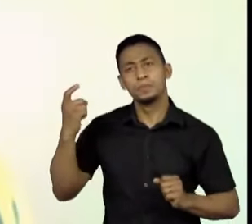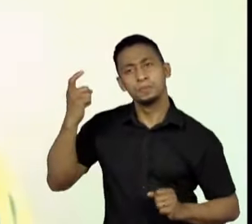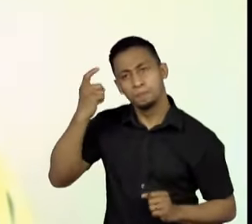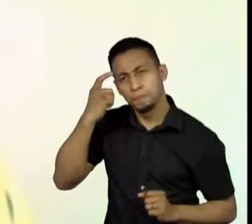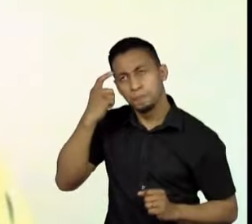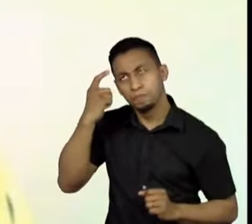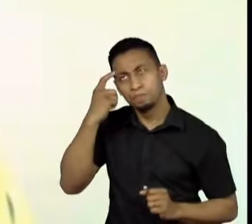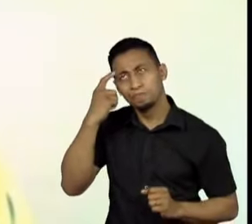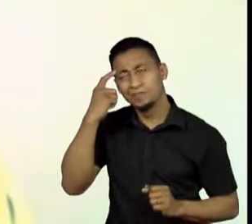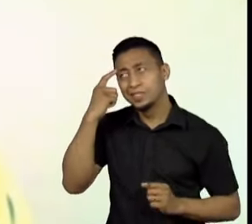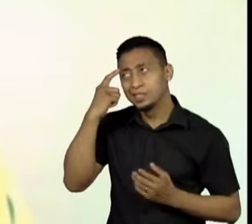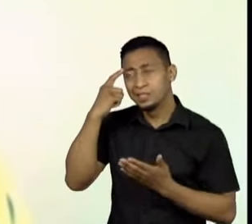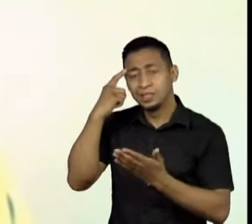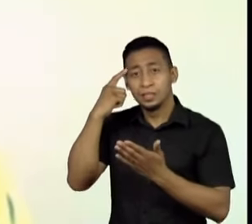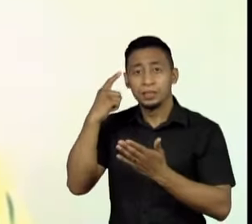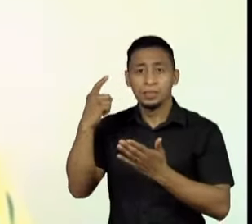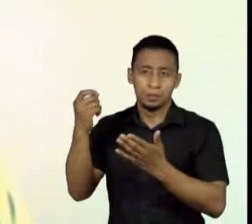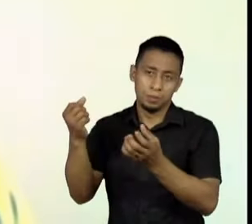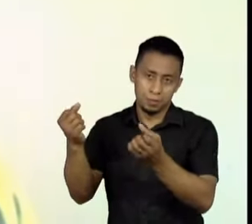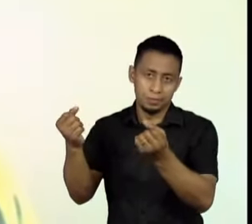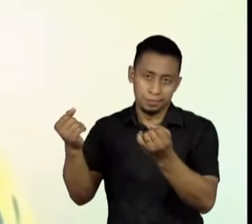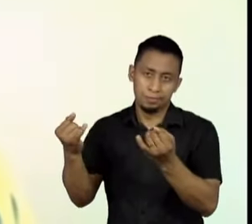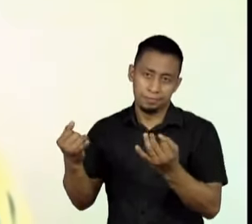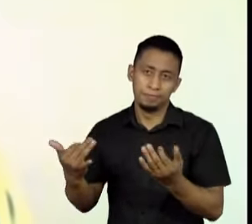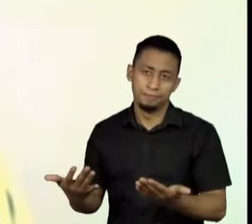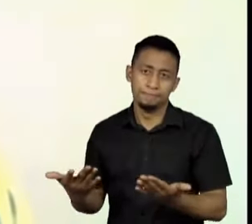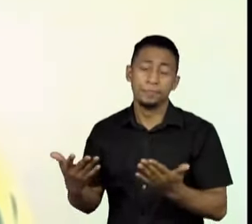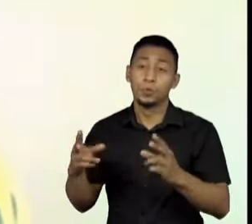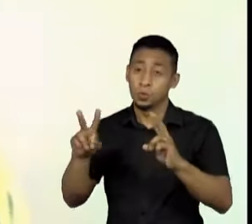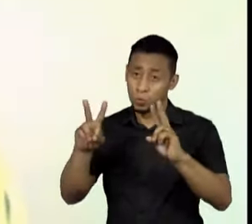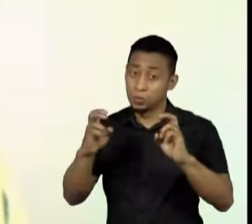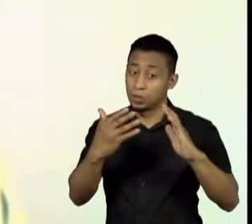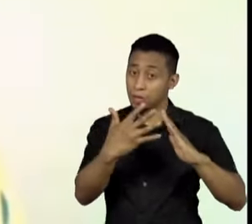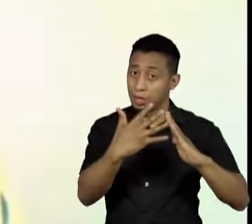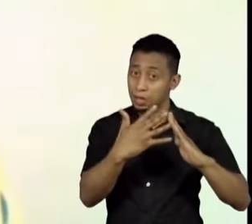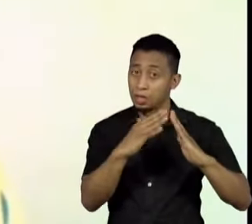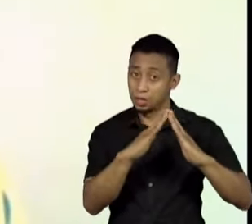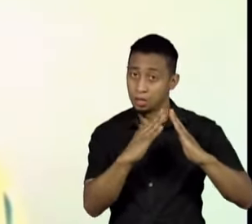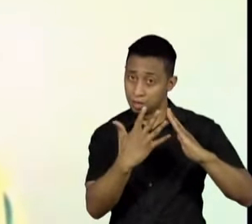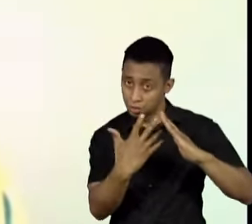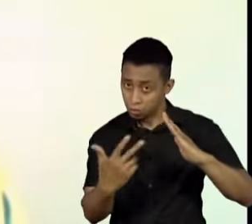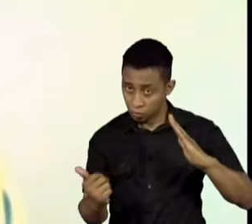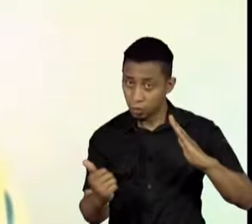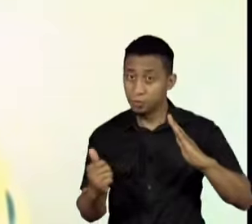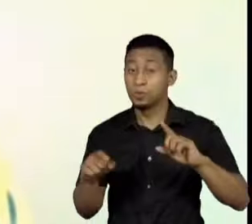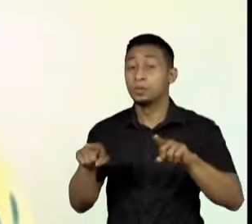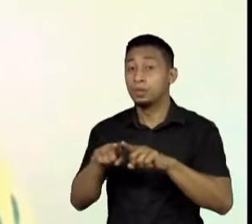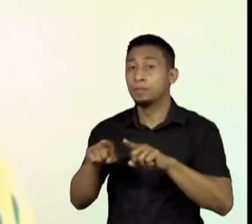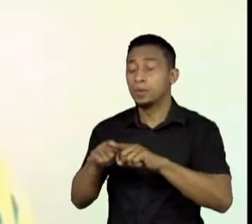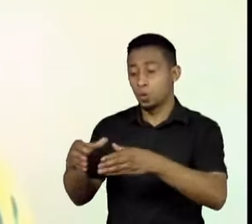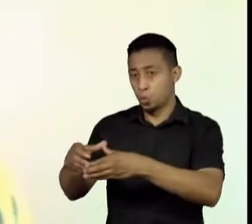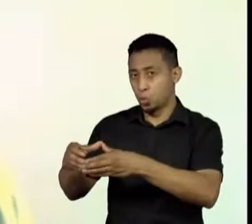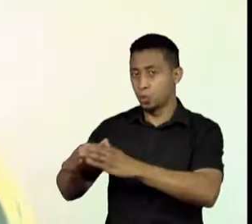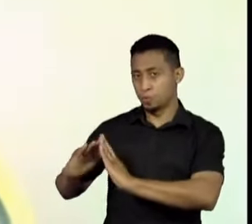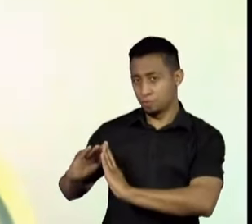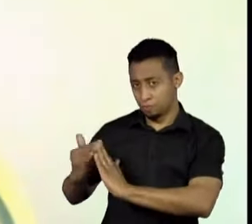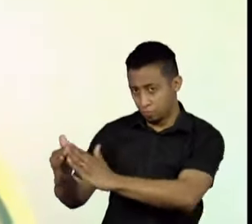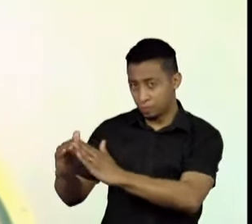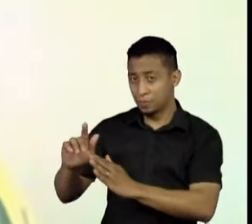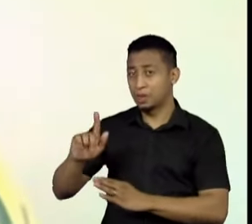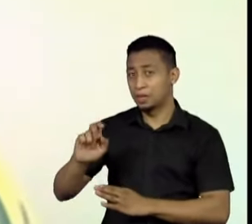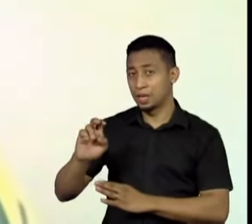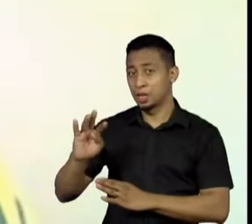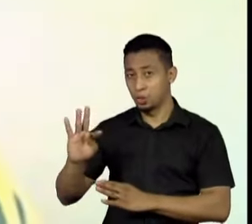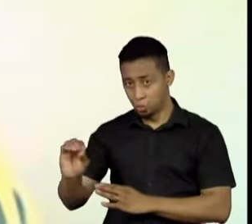pensamento que eu trago, quando a gente pensa em quilombo, quando a gente pensa em gueto, é um pensamento também que